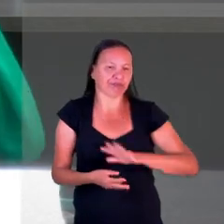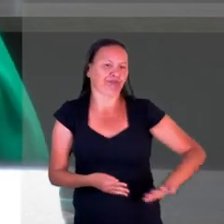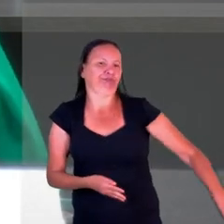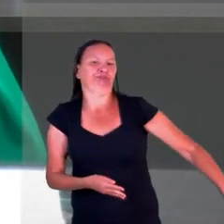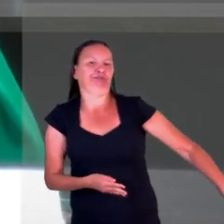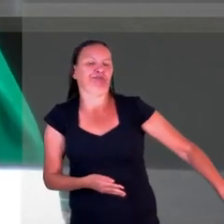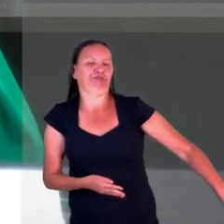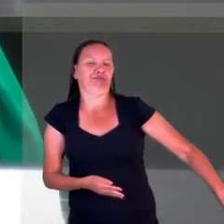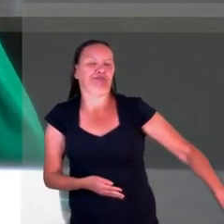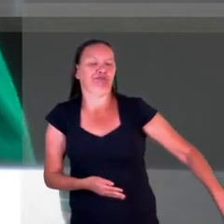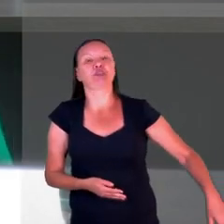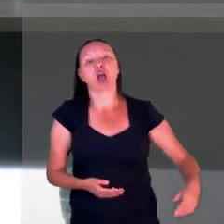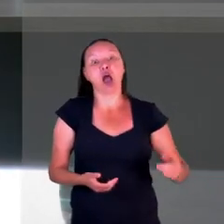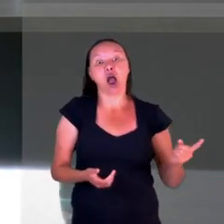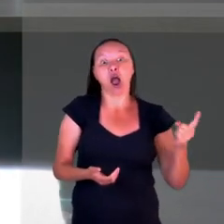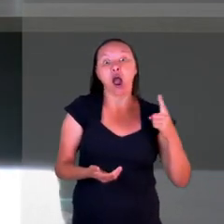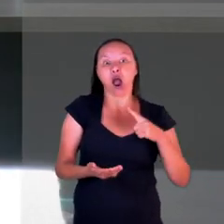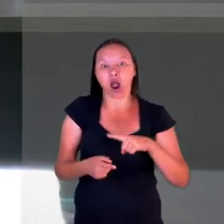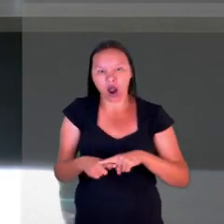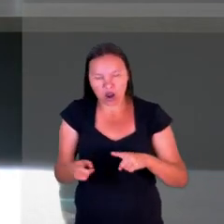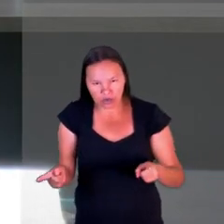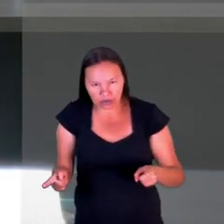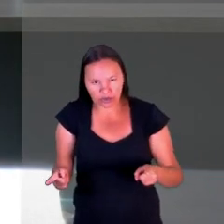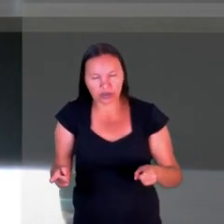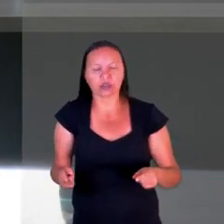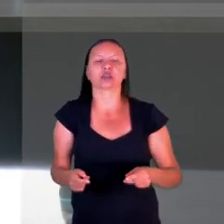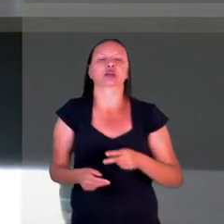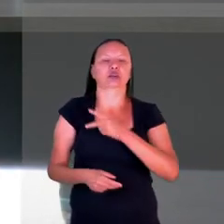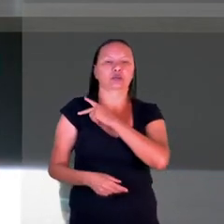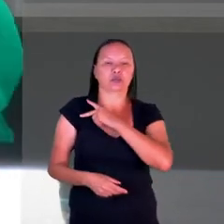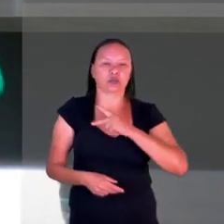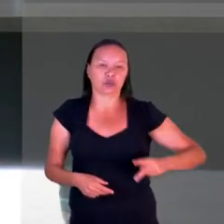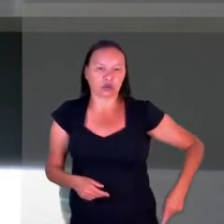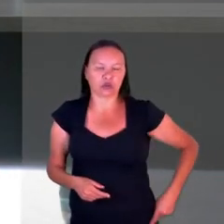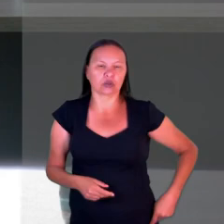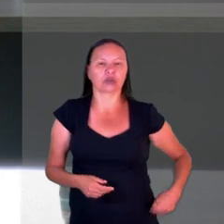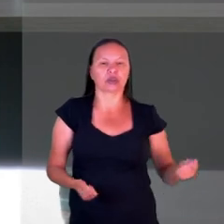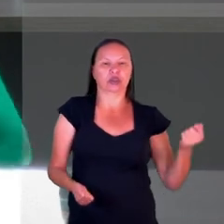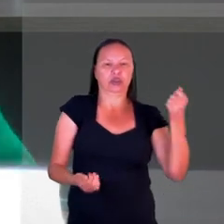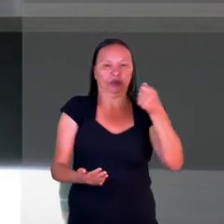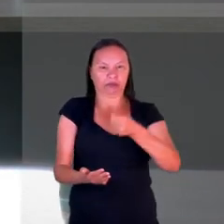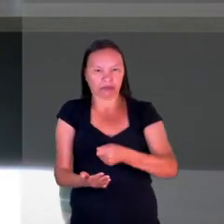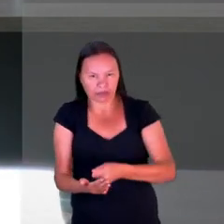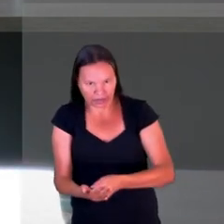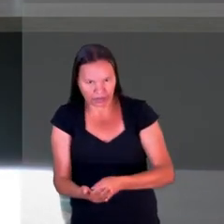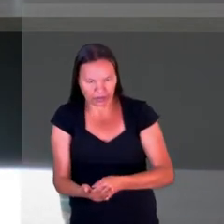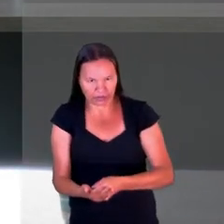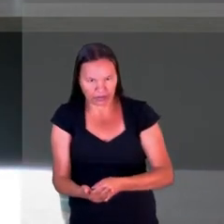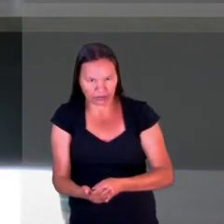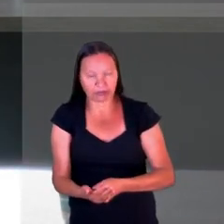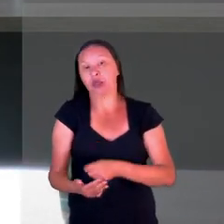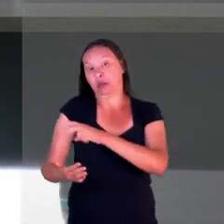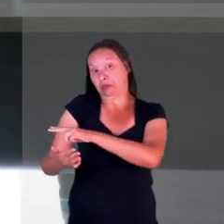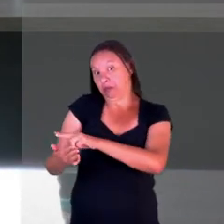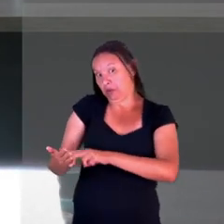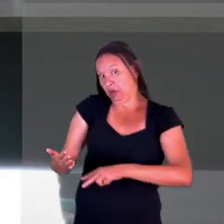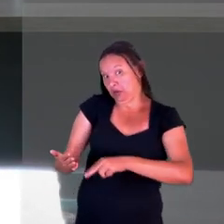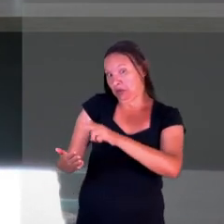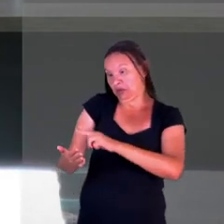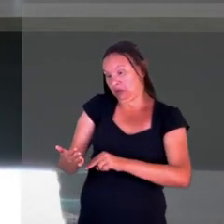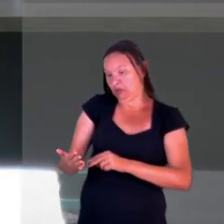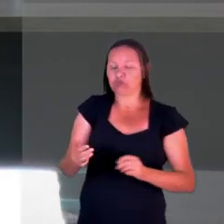sistema judiciário atua portanto não há que se falar como se eh leem algumas decisões judiciais que nós não